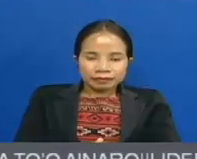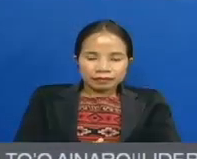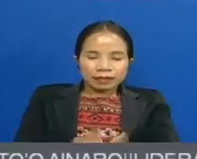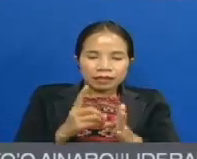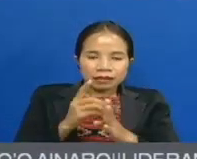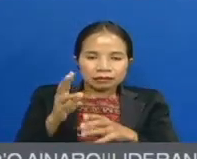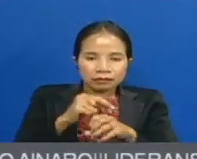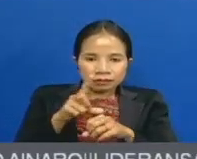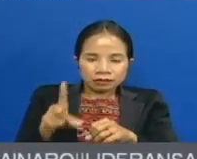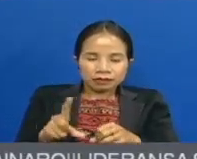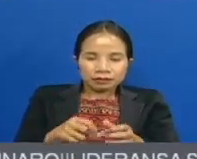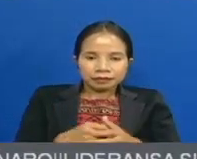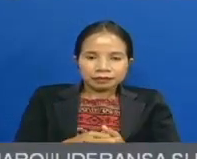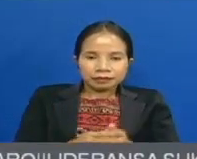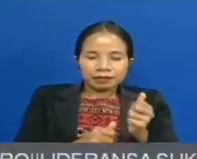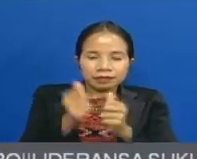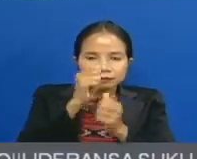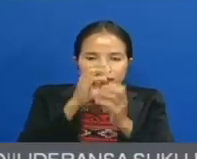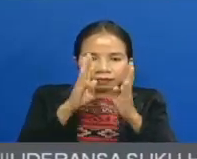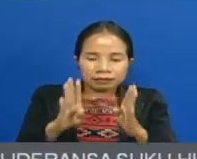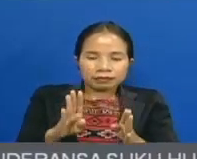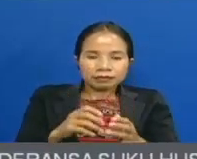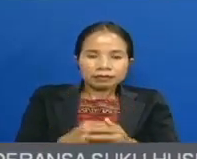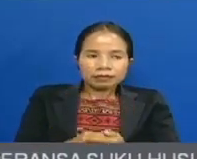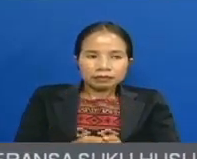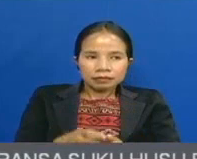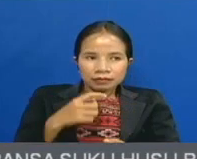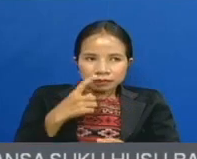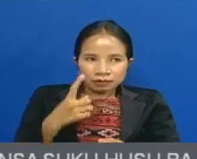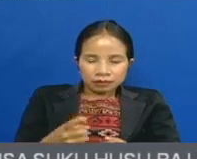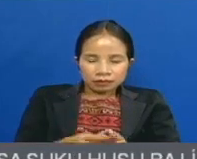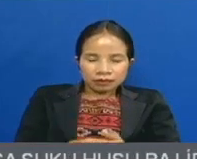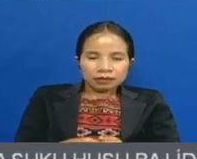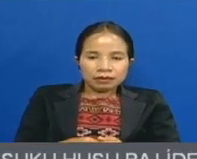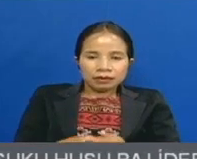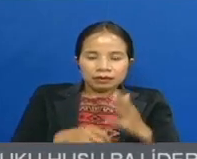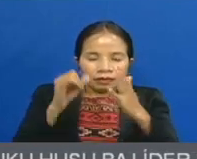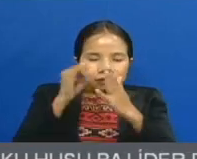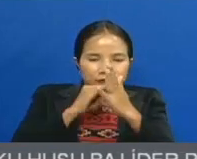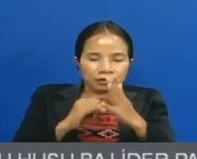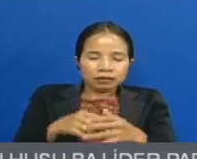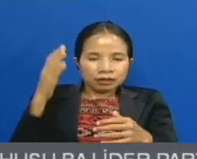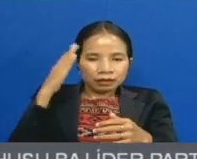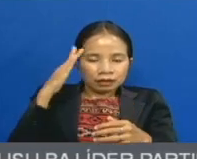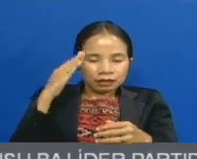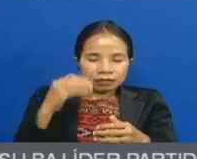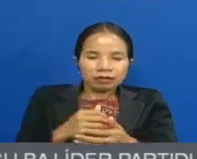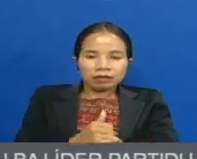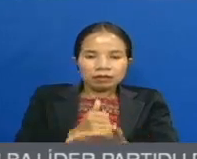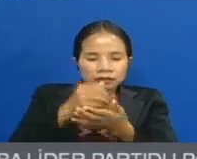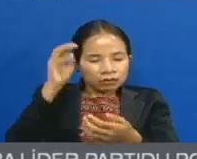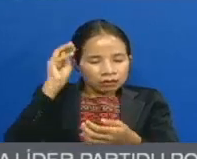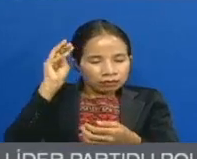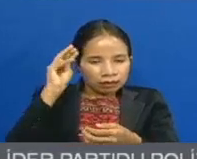Diretor Nacional Inspeção Pescas Lourenço dos Reis Amaral Hateden, marcação ne e a intenção a facilita